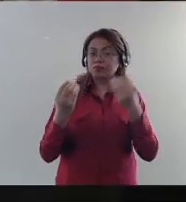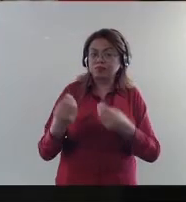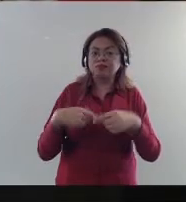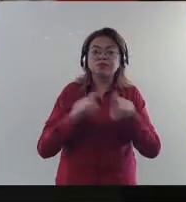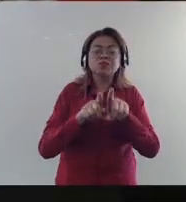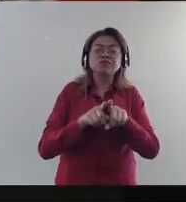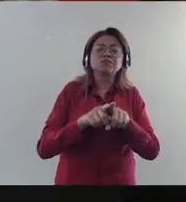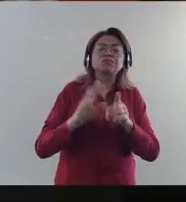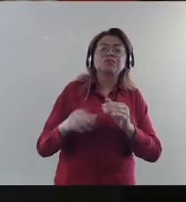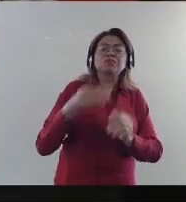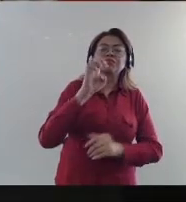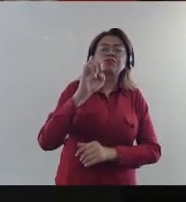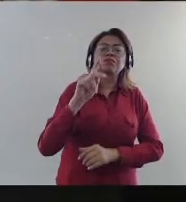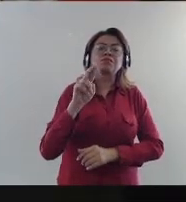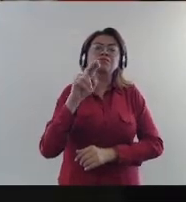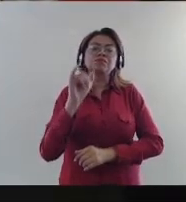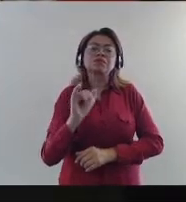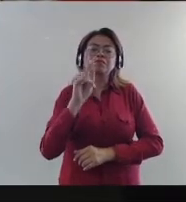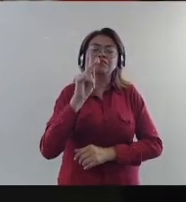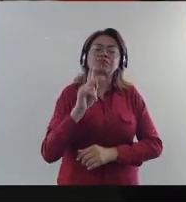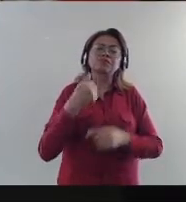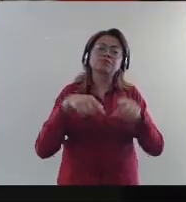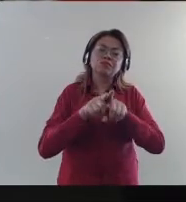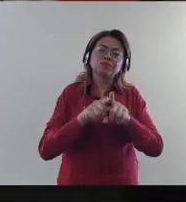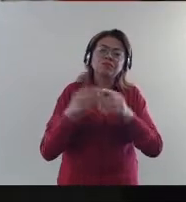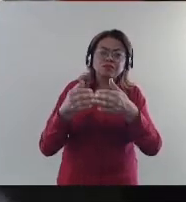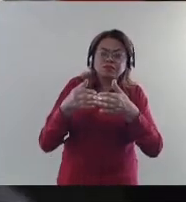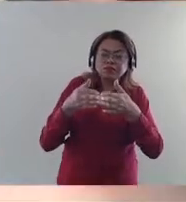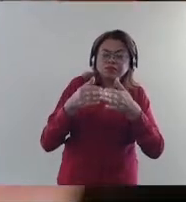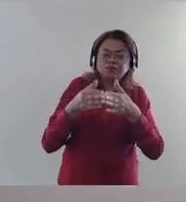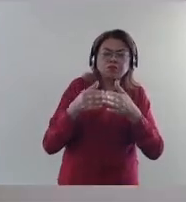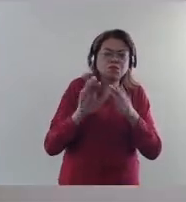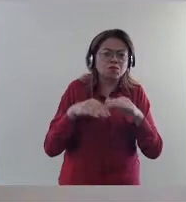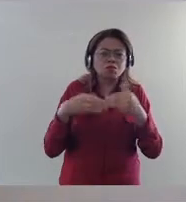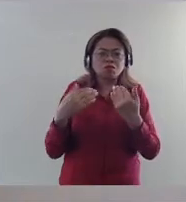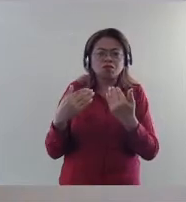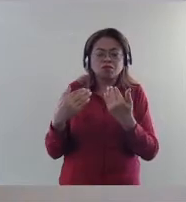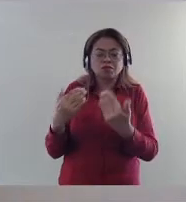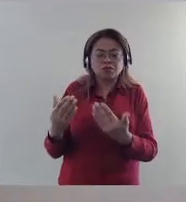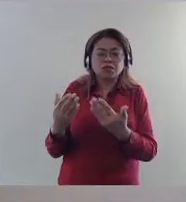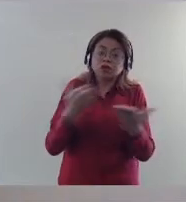para o nosso querido Eric, que quase que de uma forma